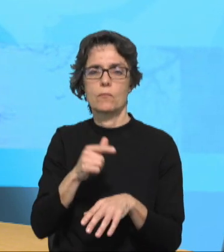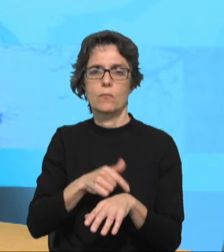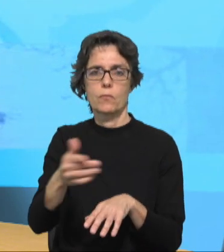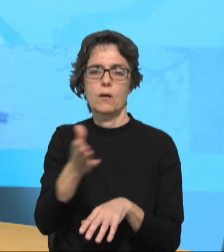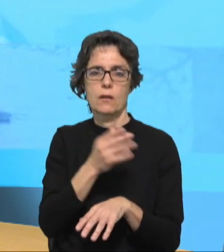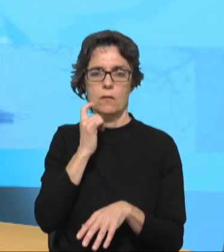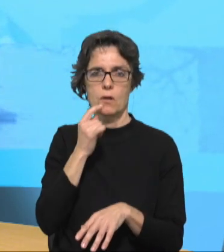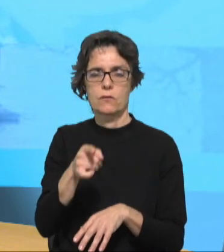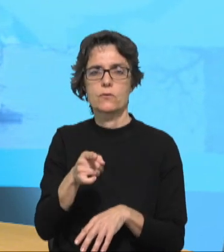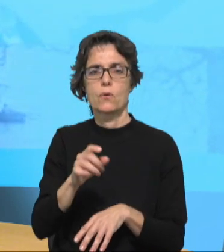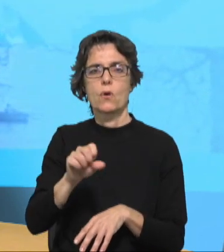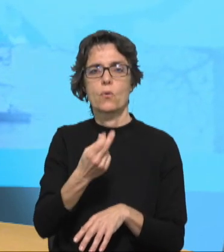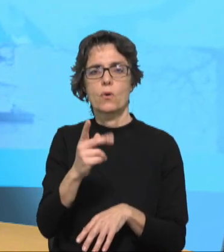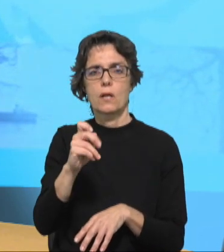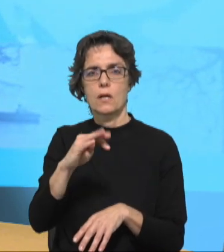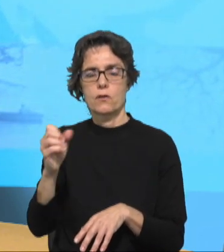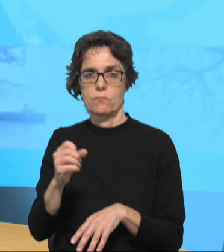a visão, de alguma forma,